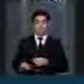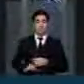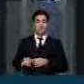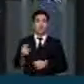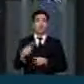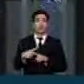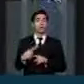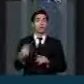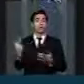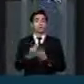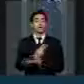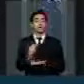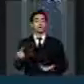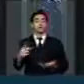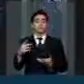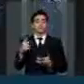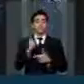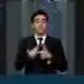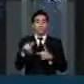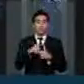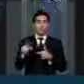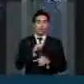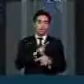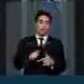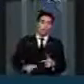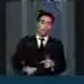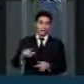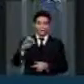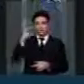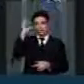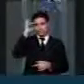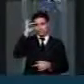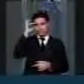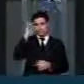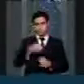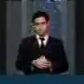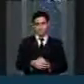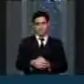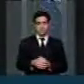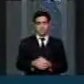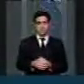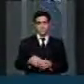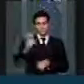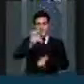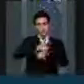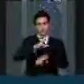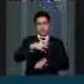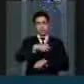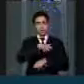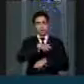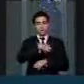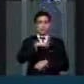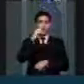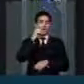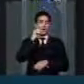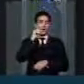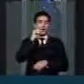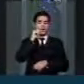apagão do governo Dilma Rousseff no Nordeste do país. Os estados da Bahia,